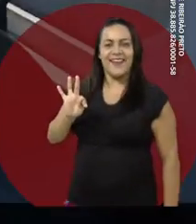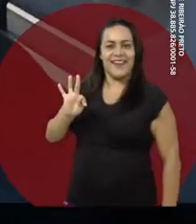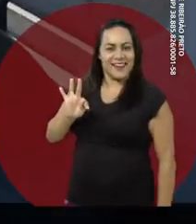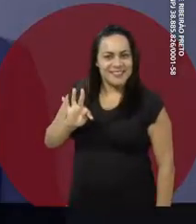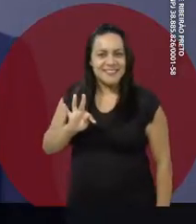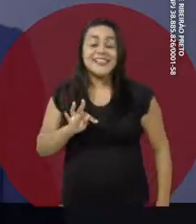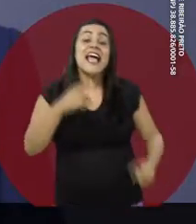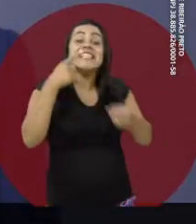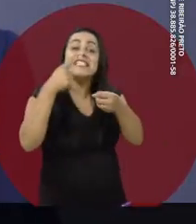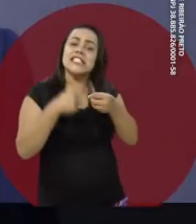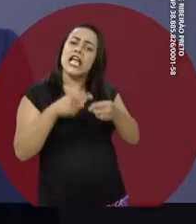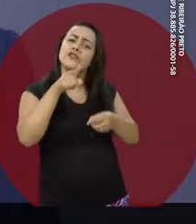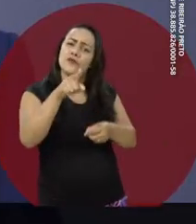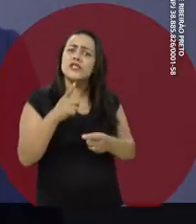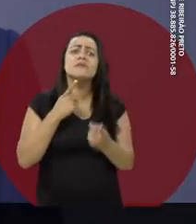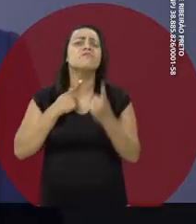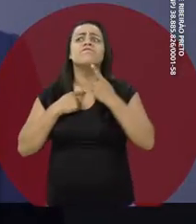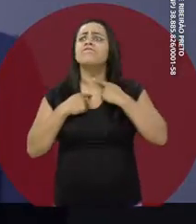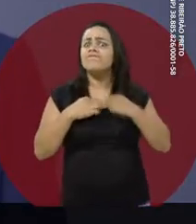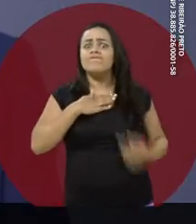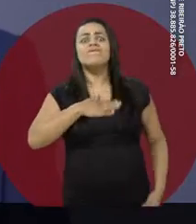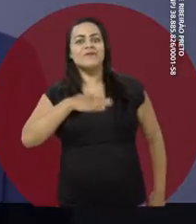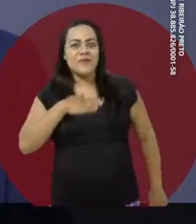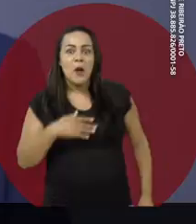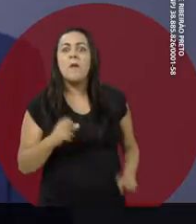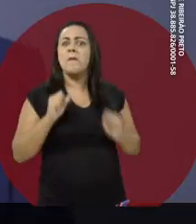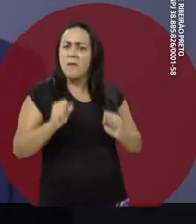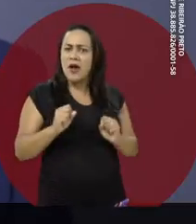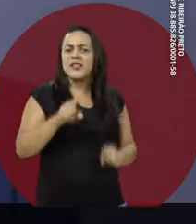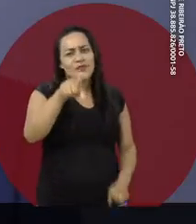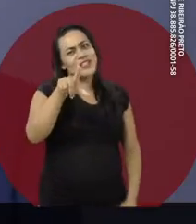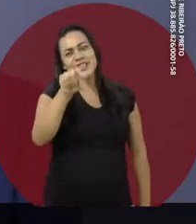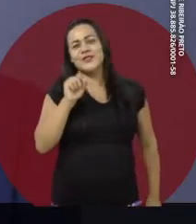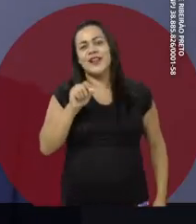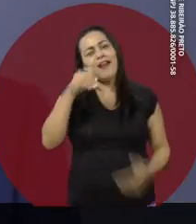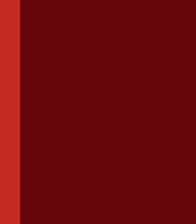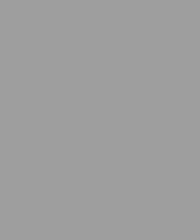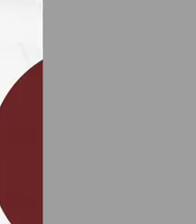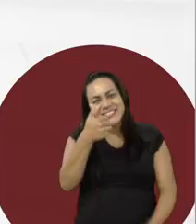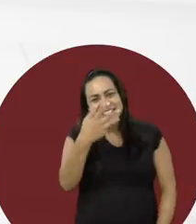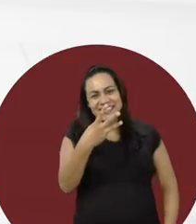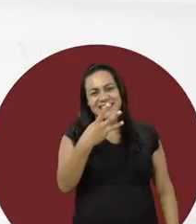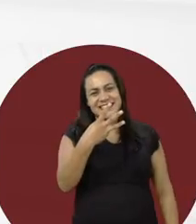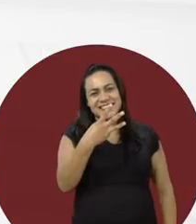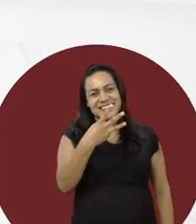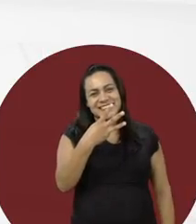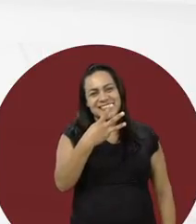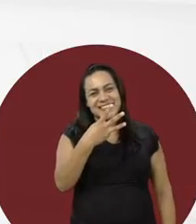A cidade que você deseja pode estar na sua mão. E vote 13.